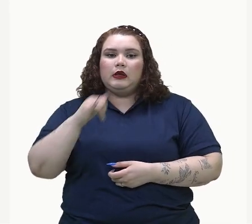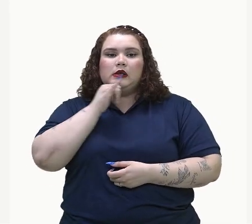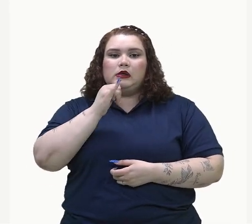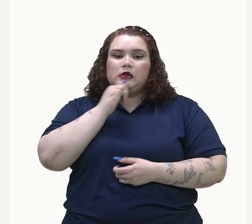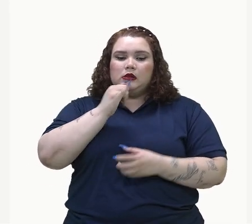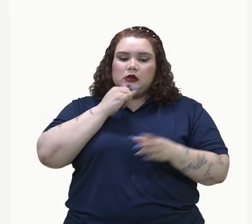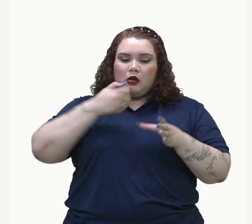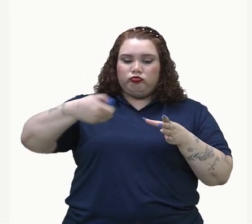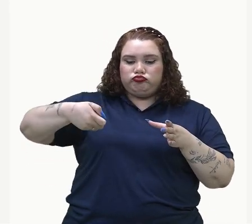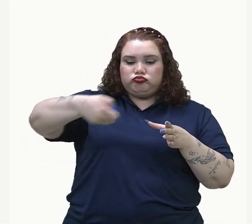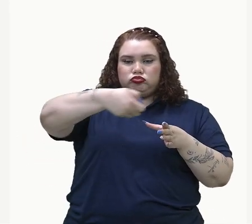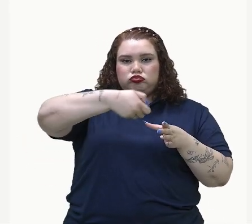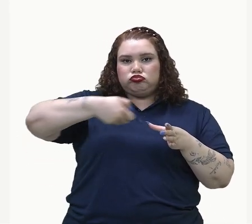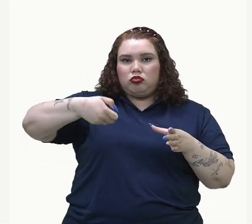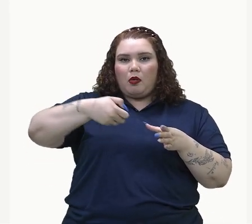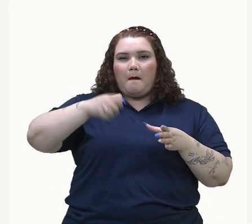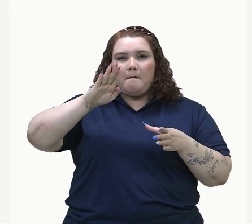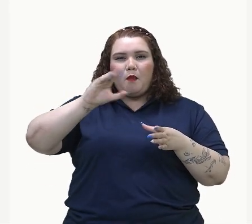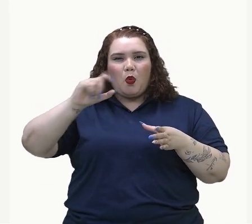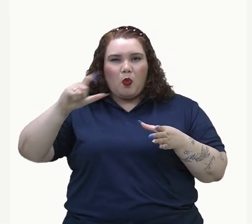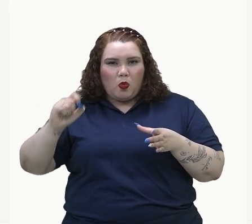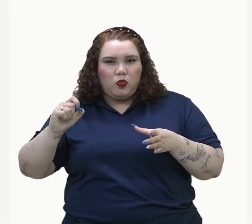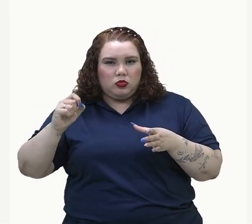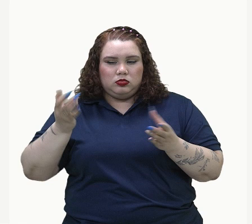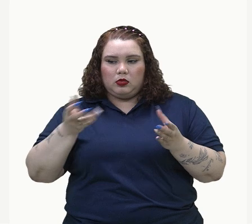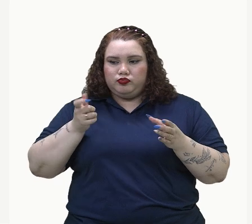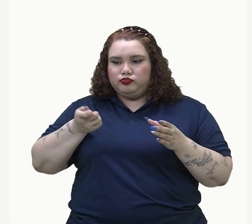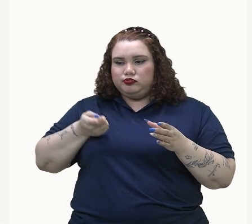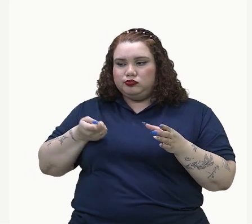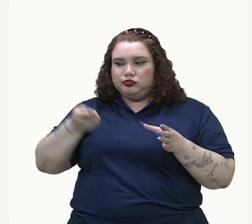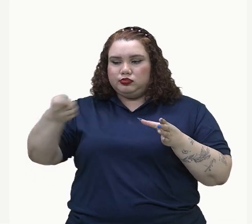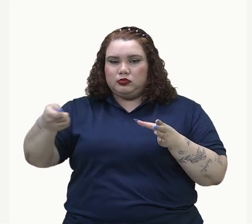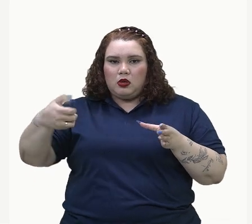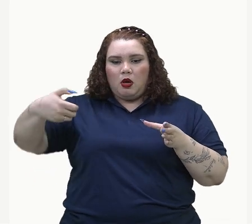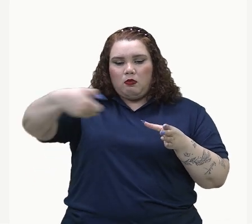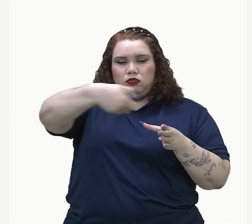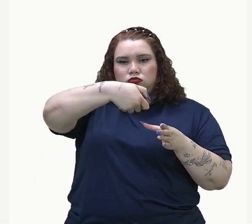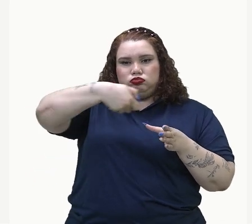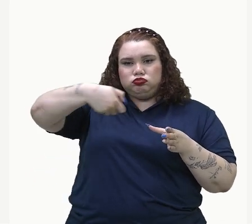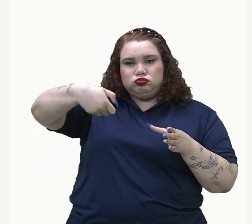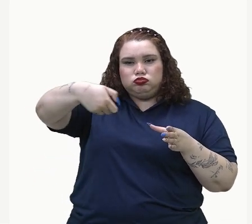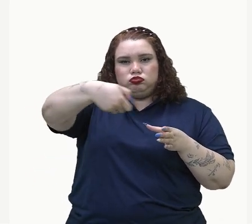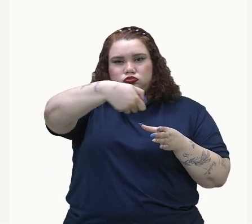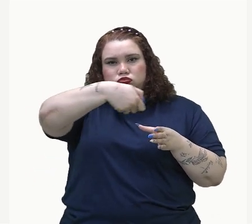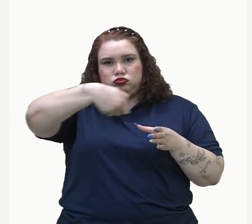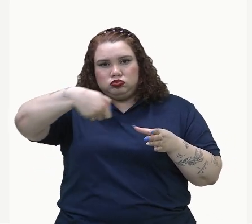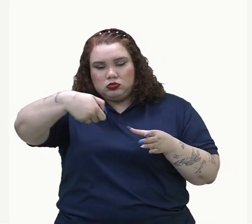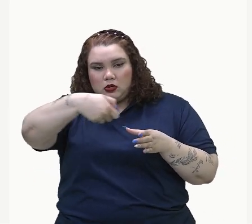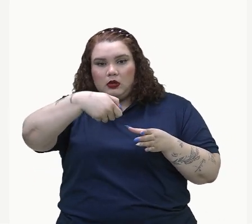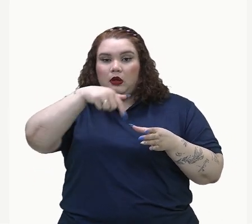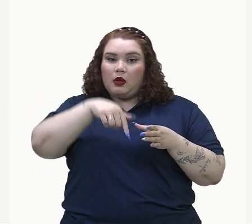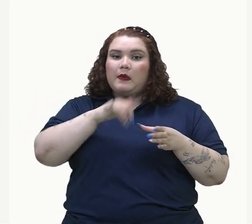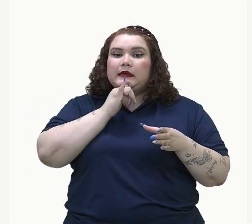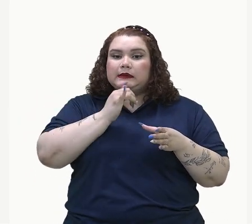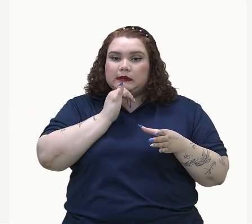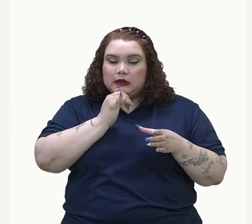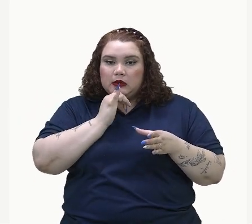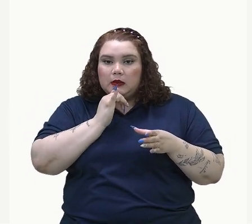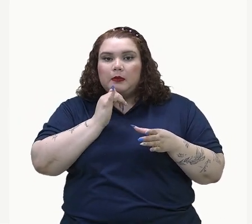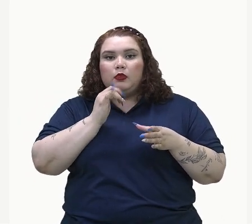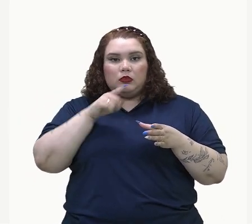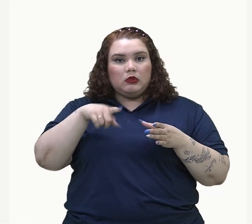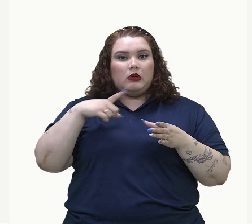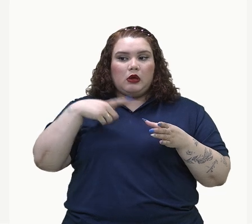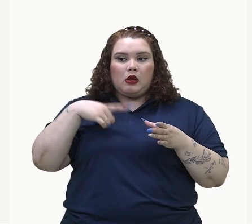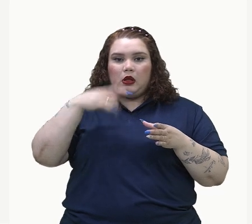batedeira. Quem sabe, né, que uma batedeira ela é um exemplo de receptor elétrico, mas tem pessoas